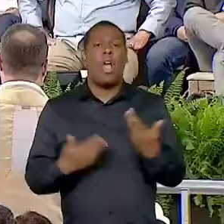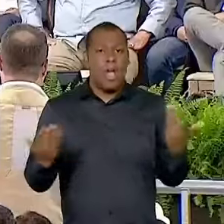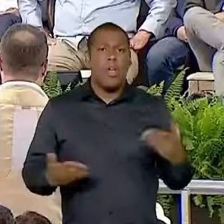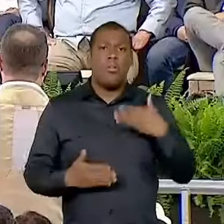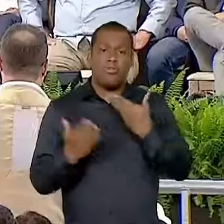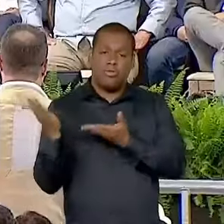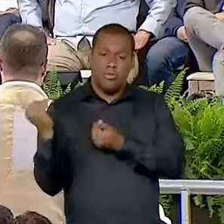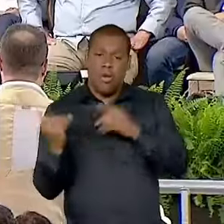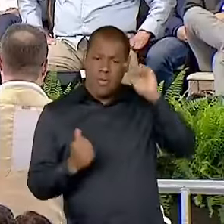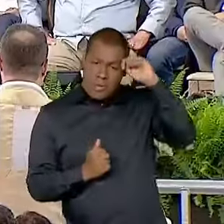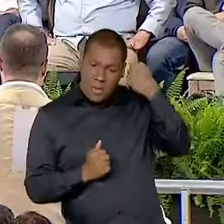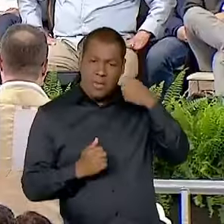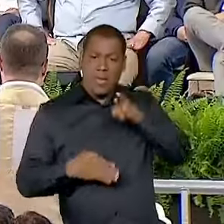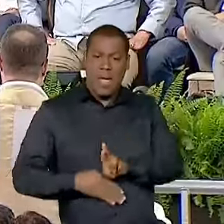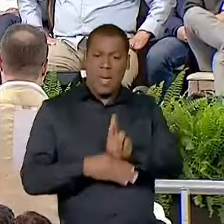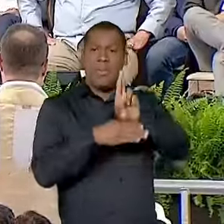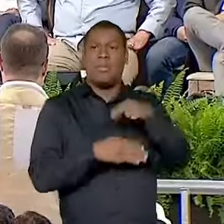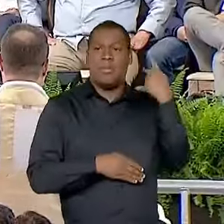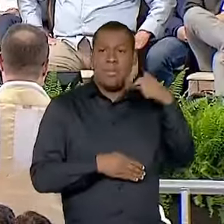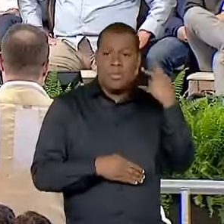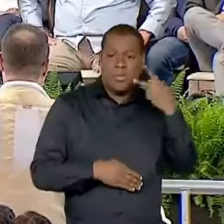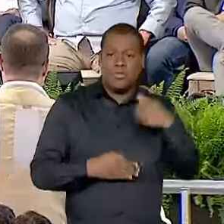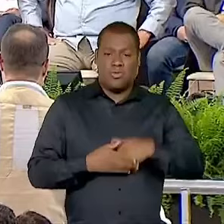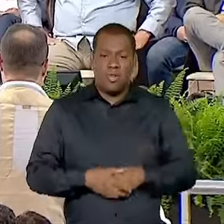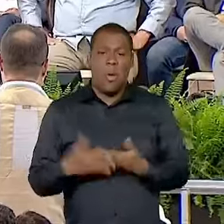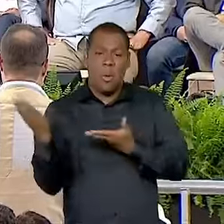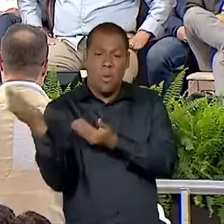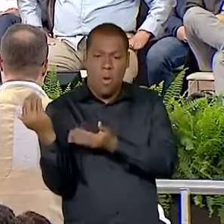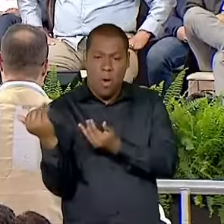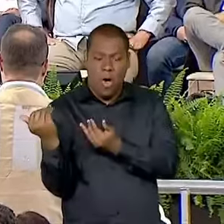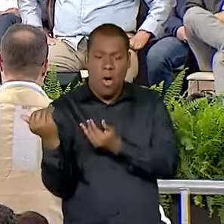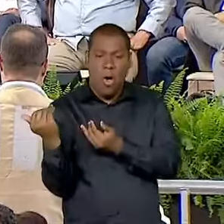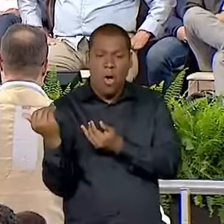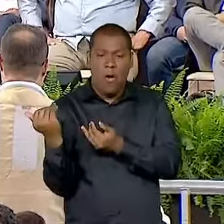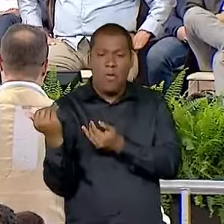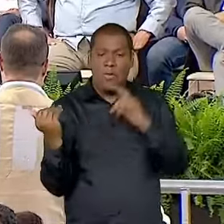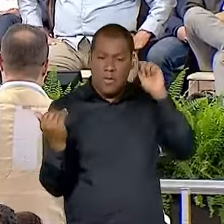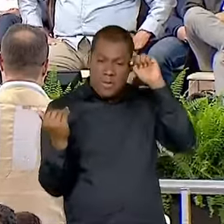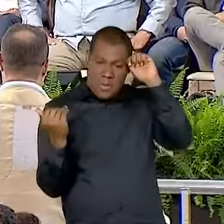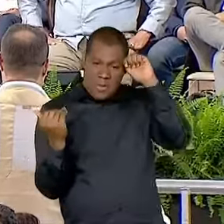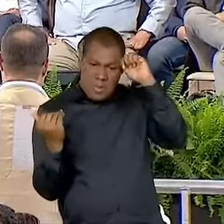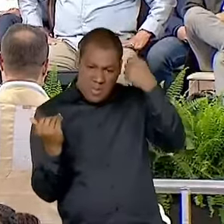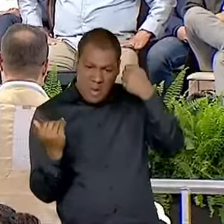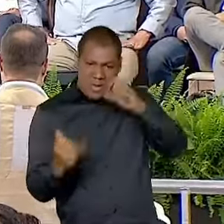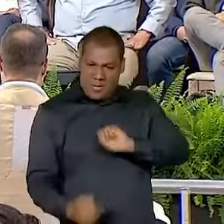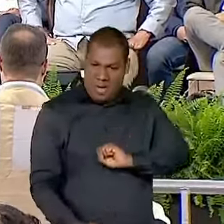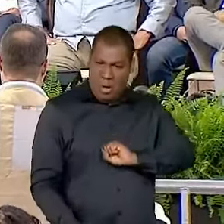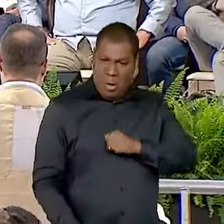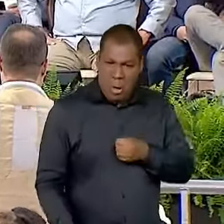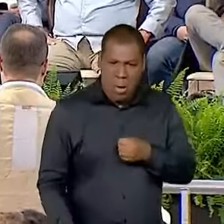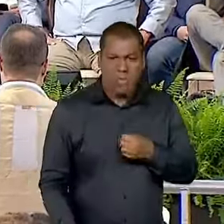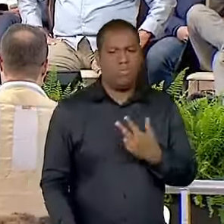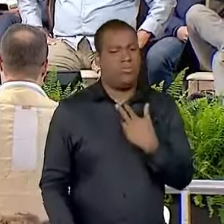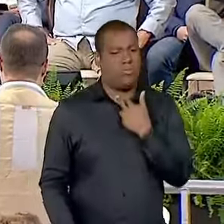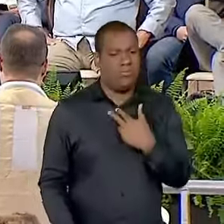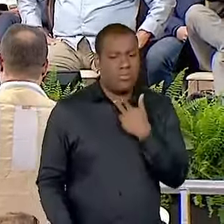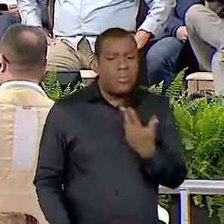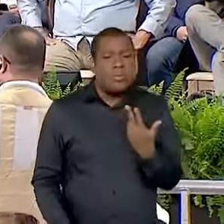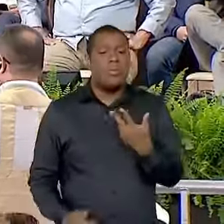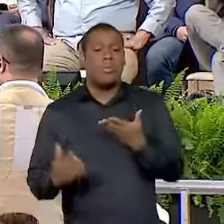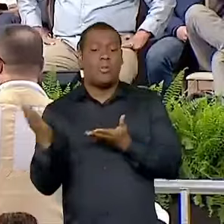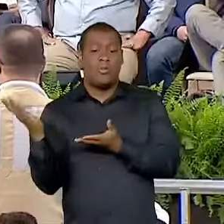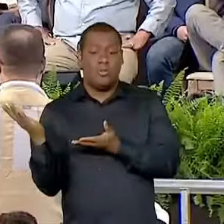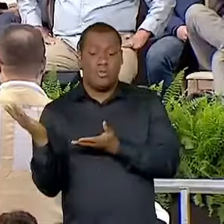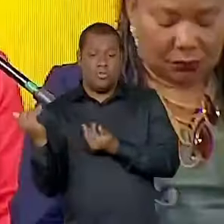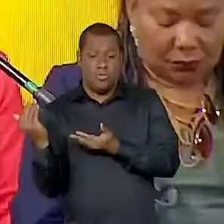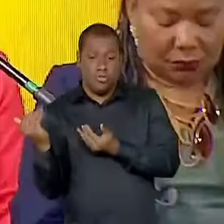Presidente, estamos fazendo um grande trabalho. A nossa juventude não pode ser a juventude do ódio. A nossa juventude não